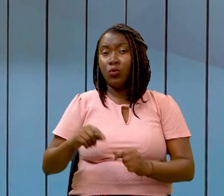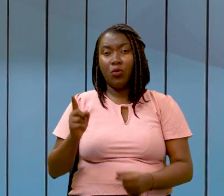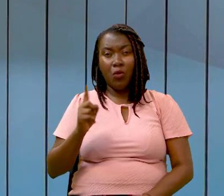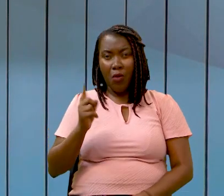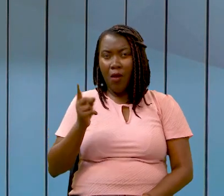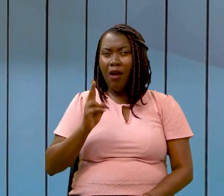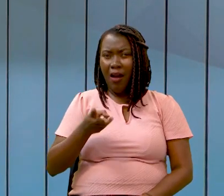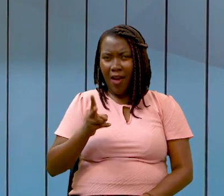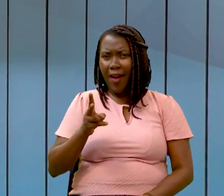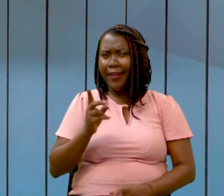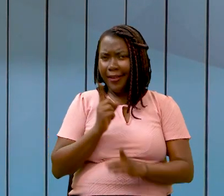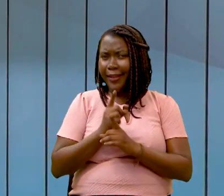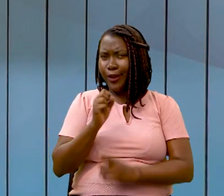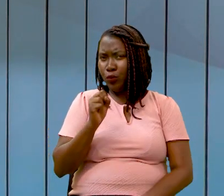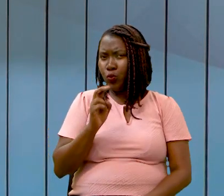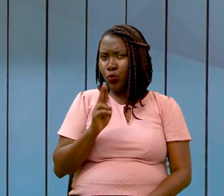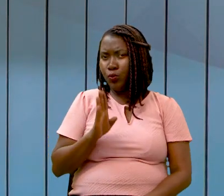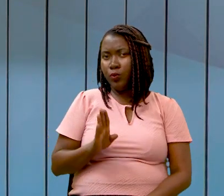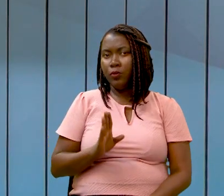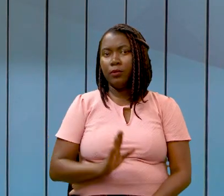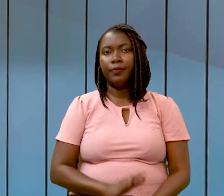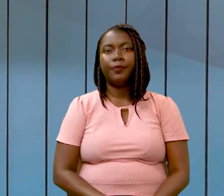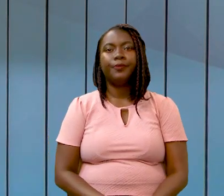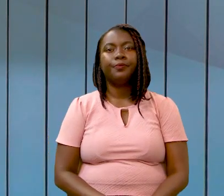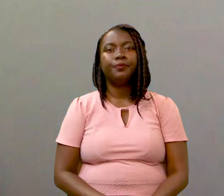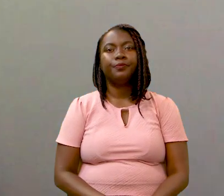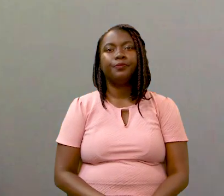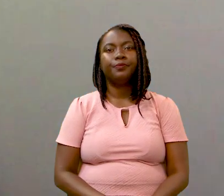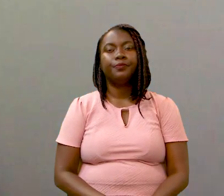não passa. Ela ainda é subdiagnosticada?